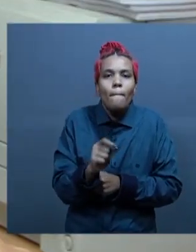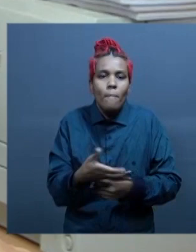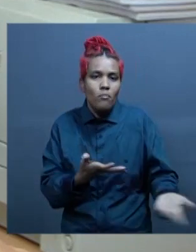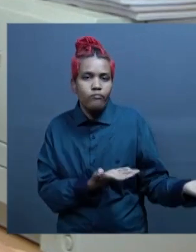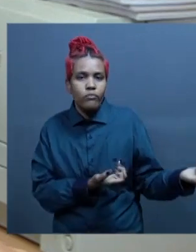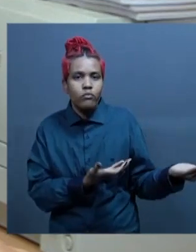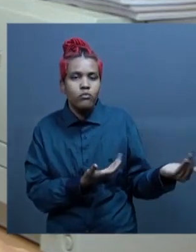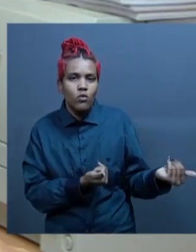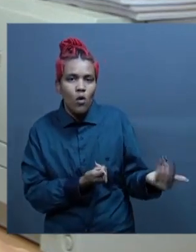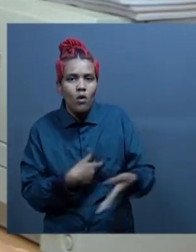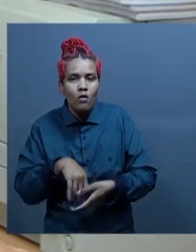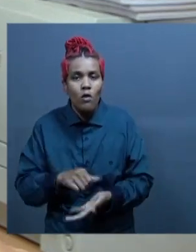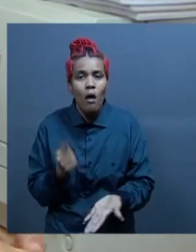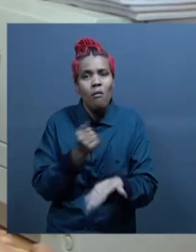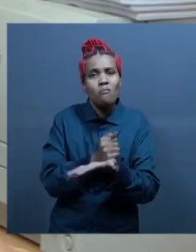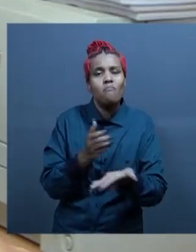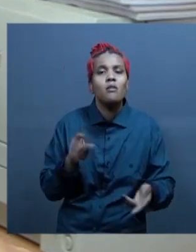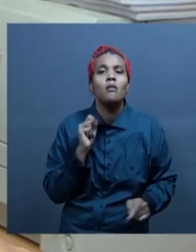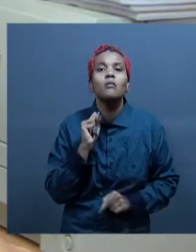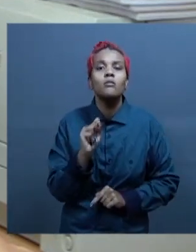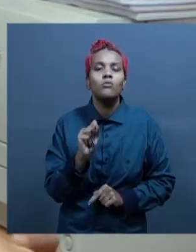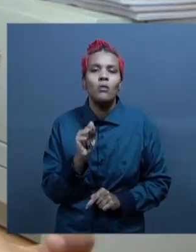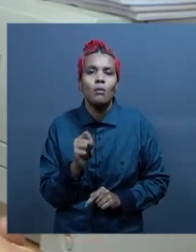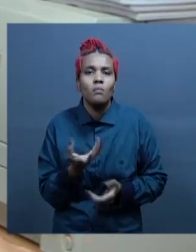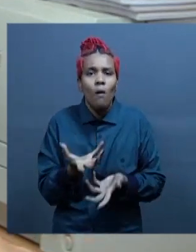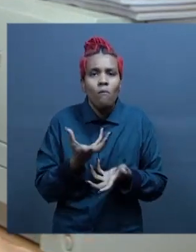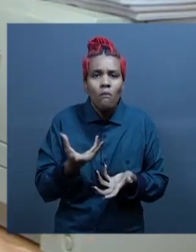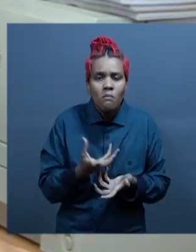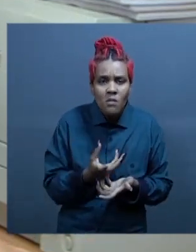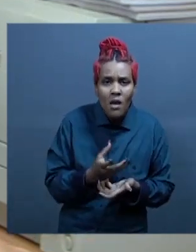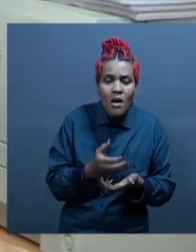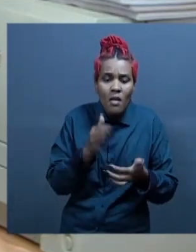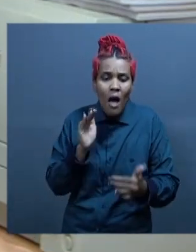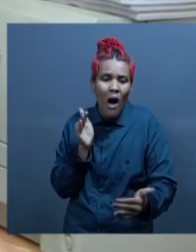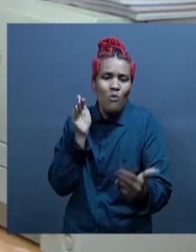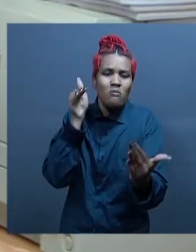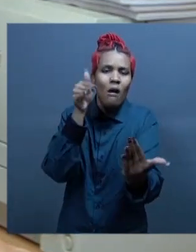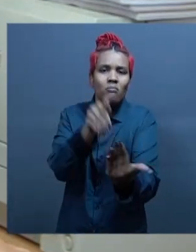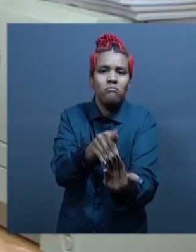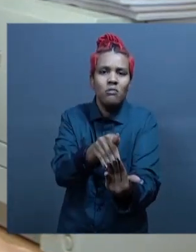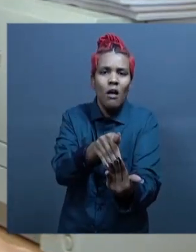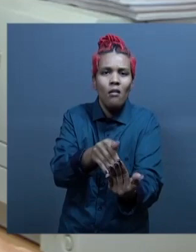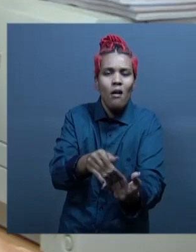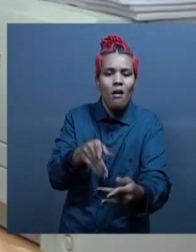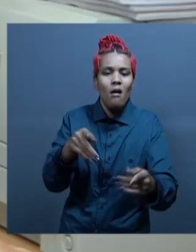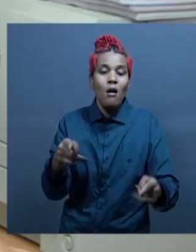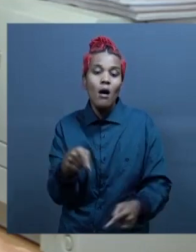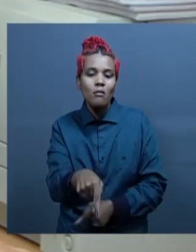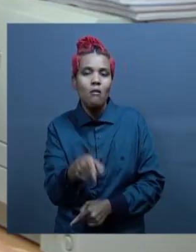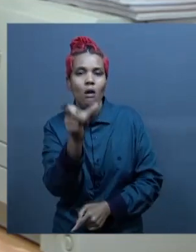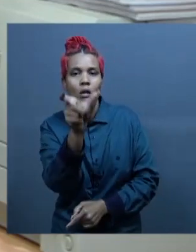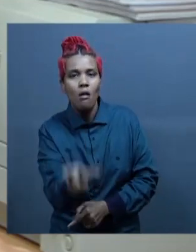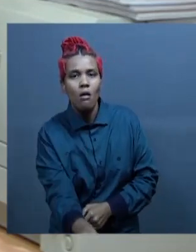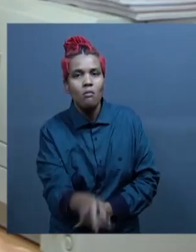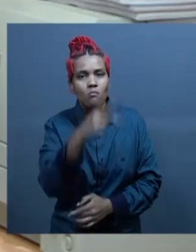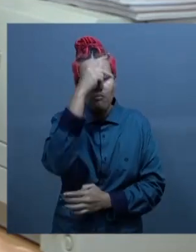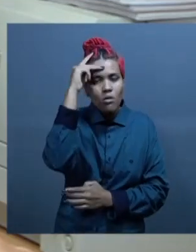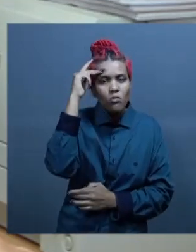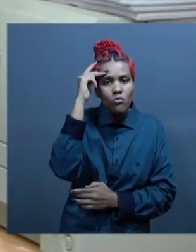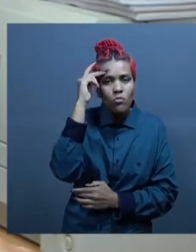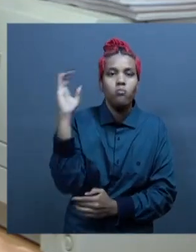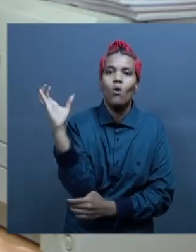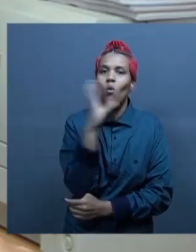independente de um caso isolado o outro alcançar esses públicos de forma eficiente com